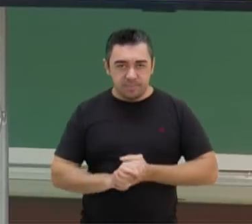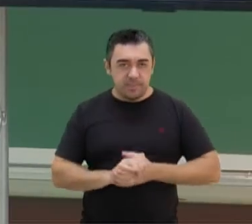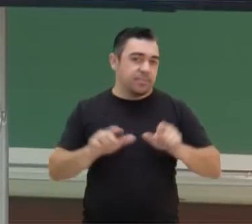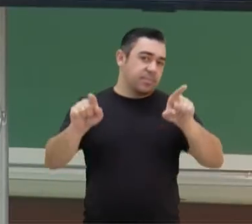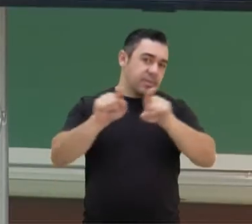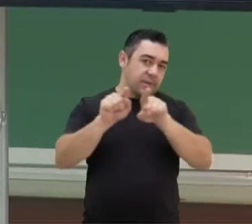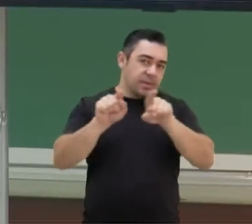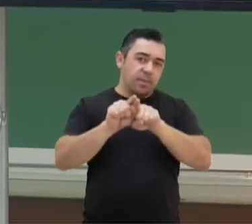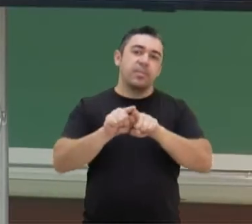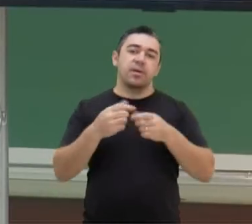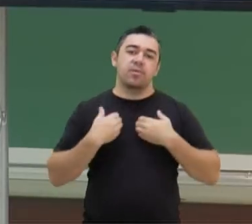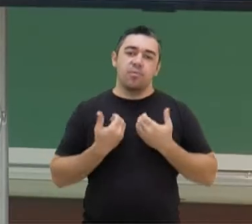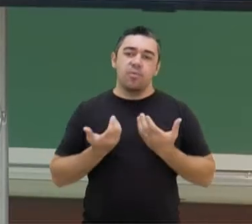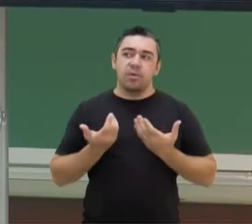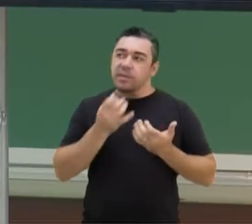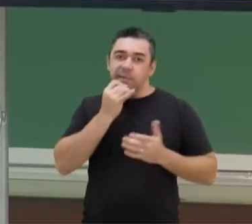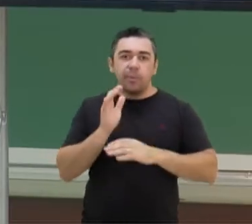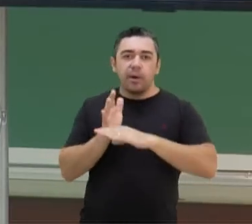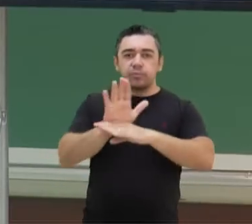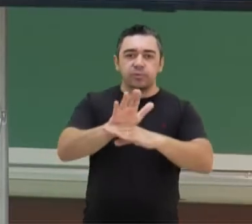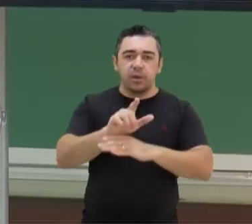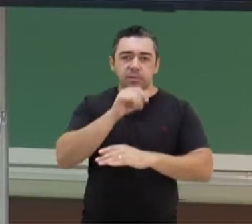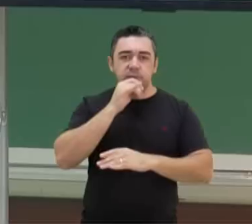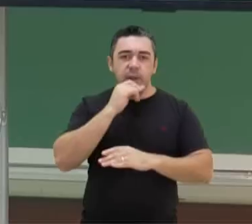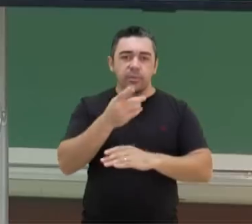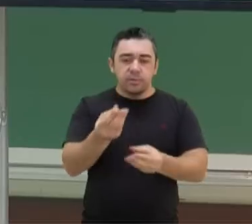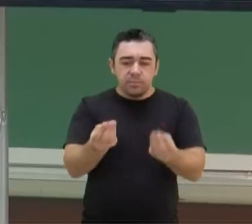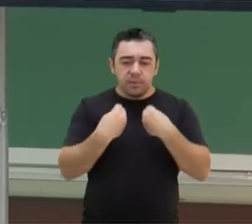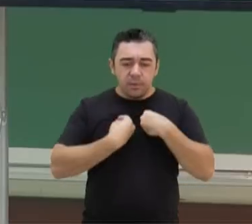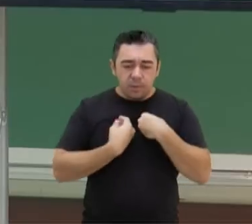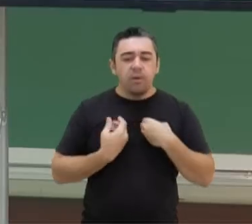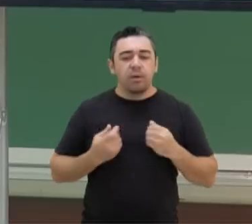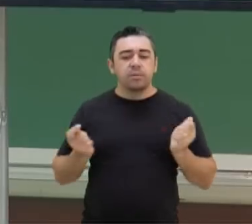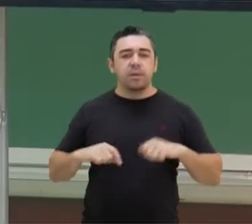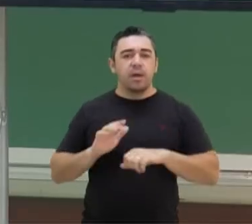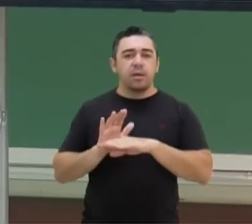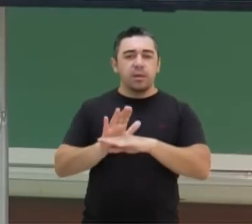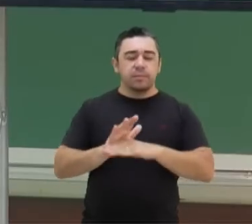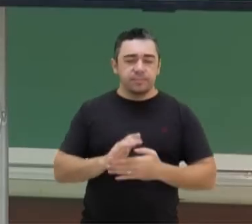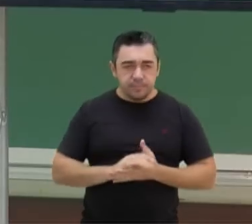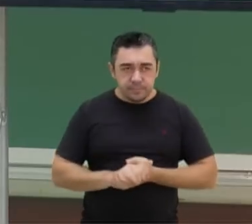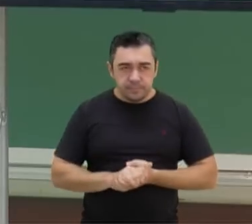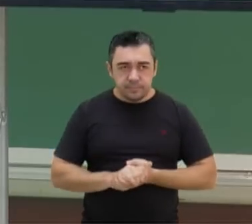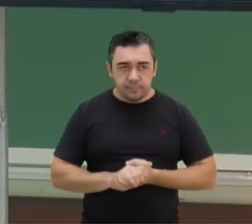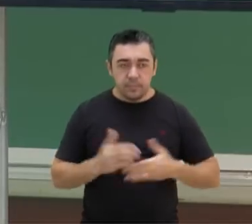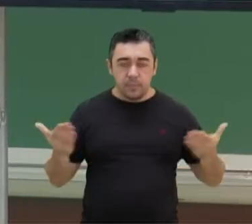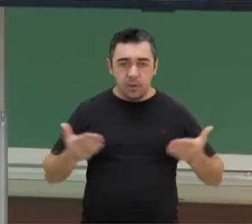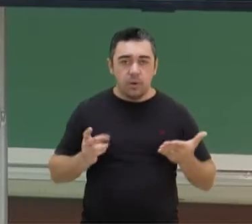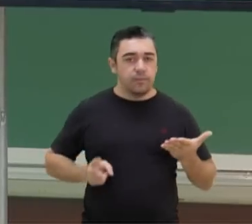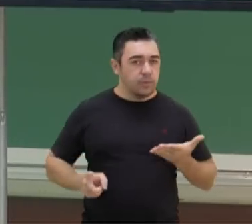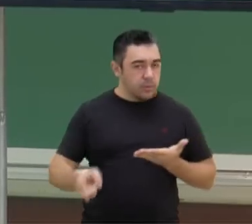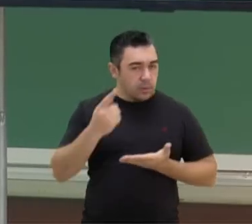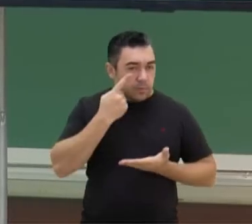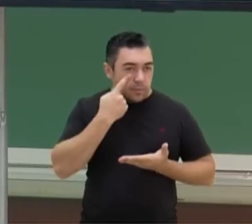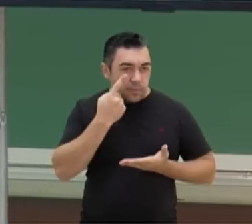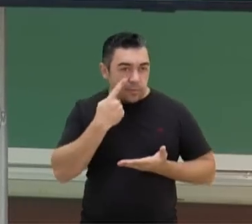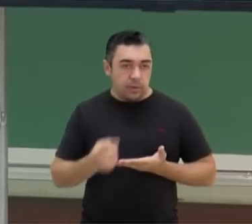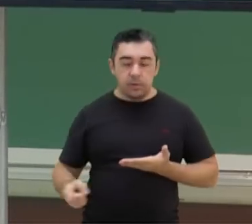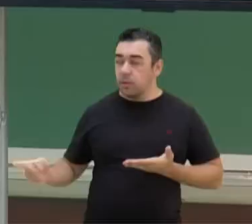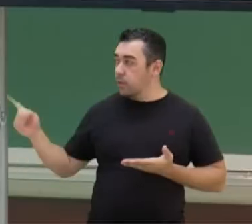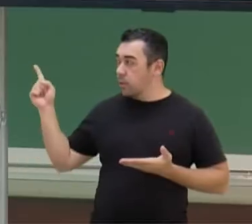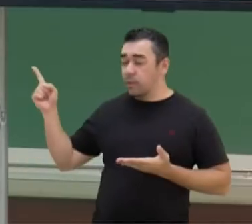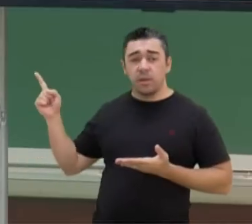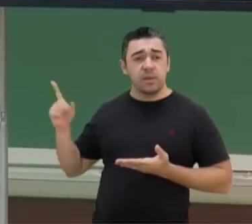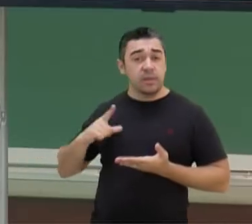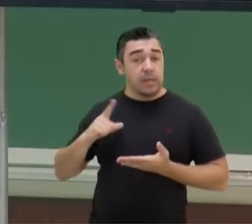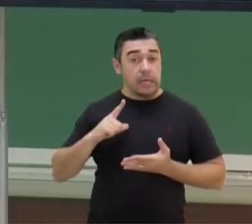tempo, retribuir tudo aquilo que você ganha, que você recebe de bom. Vamos em frente, então, agora para casos